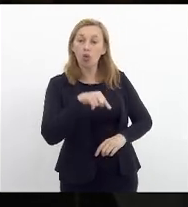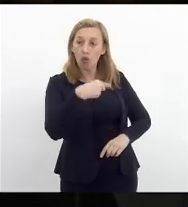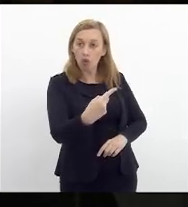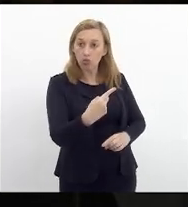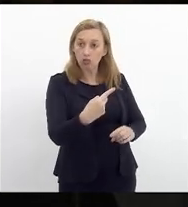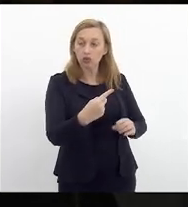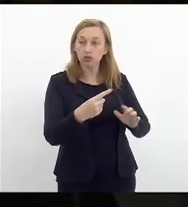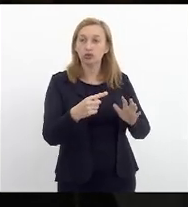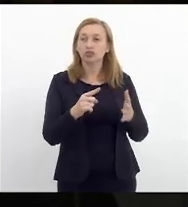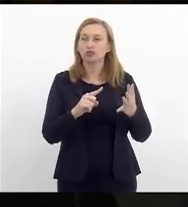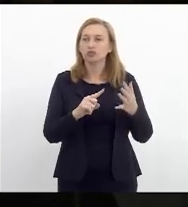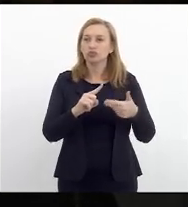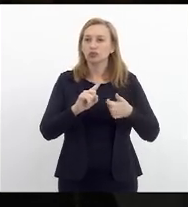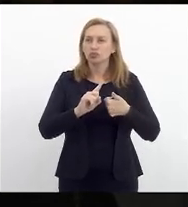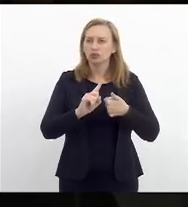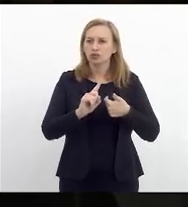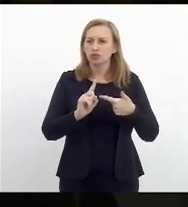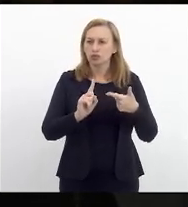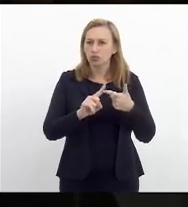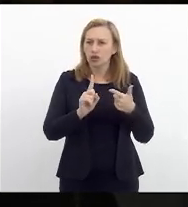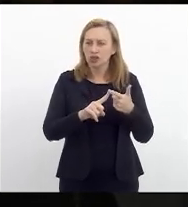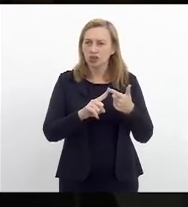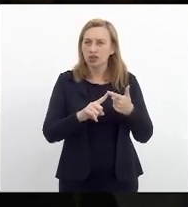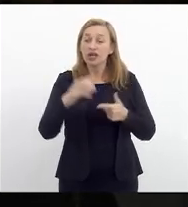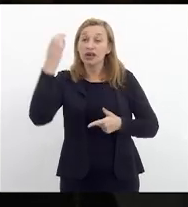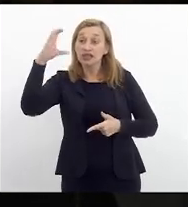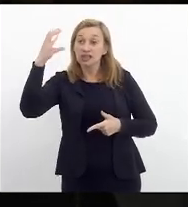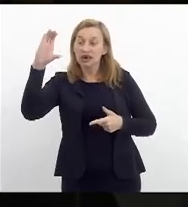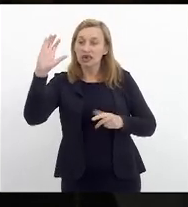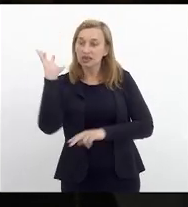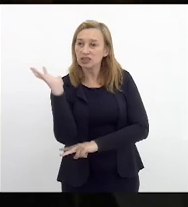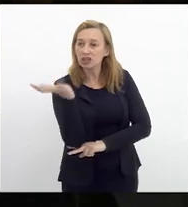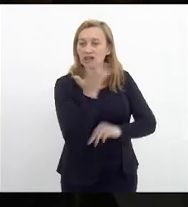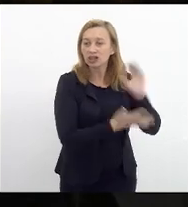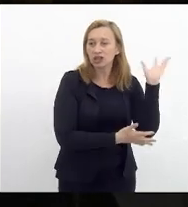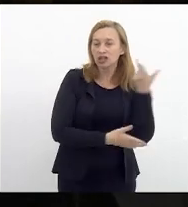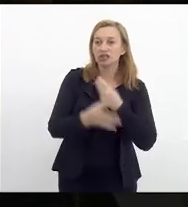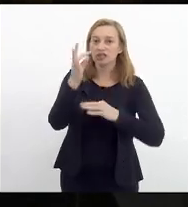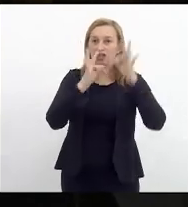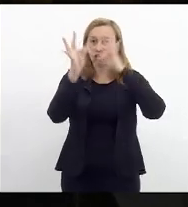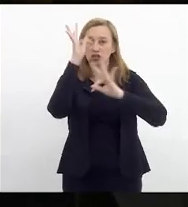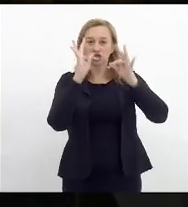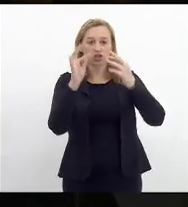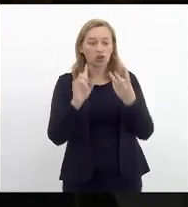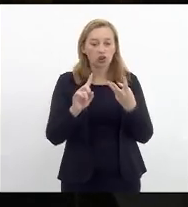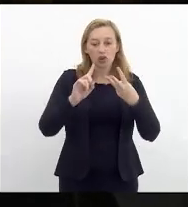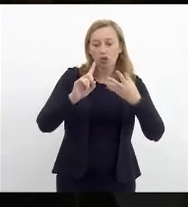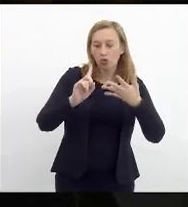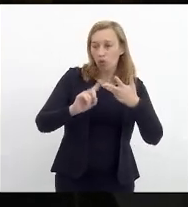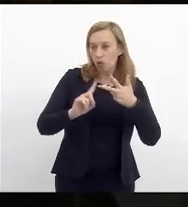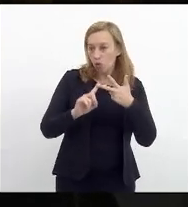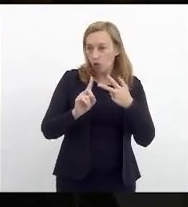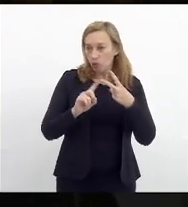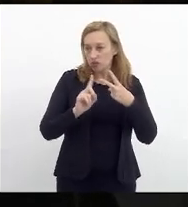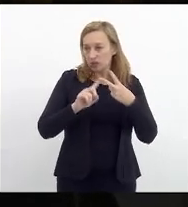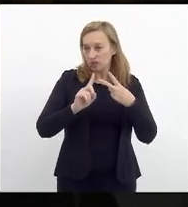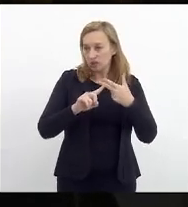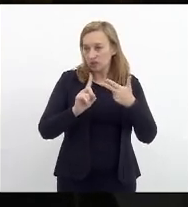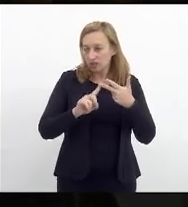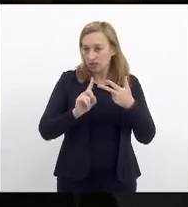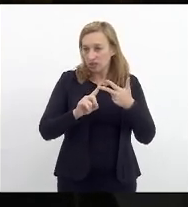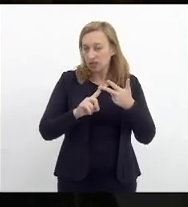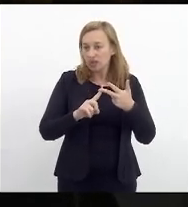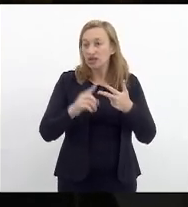voltado para as ciências da natureza e suas tecnologias, outro voltado para as